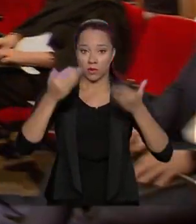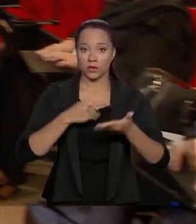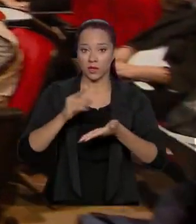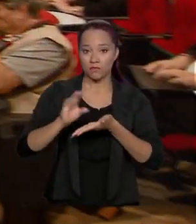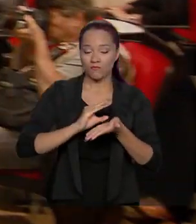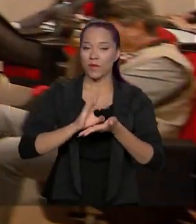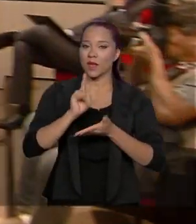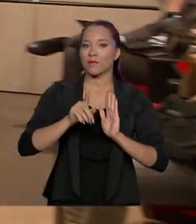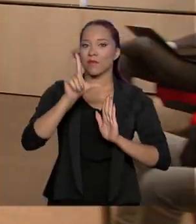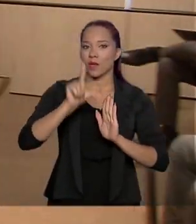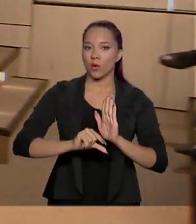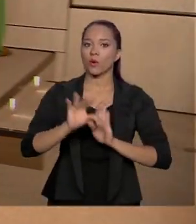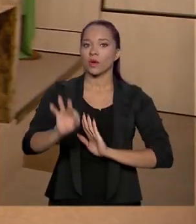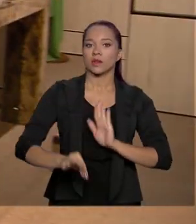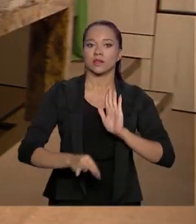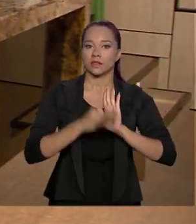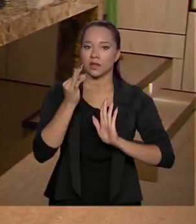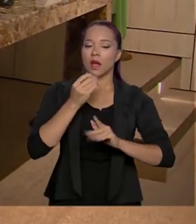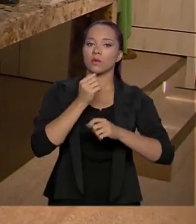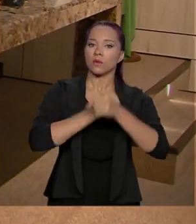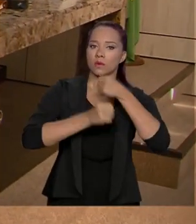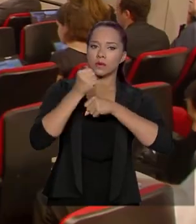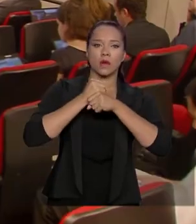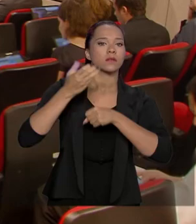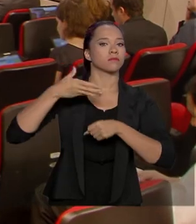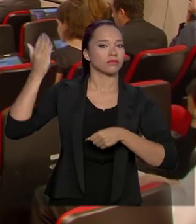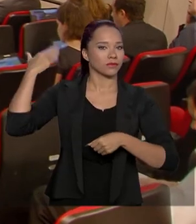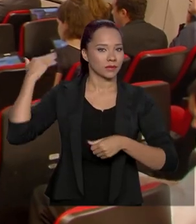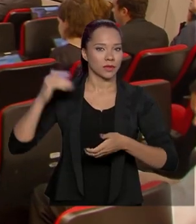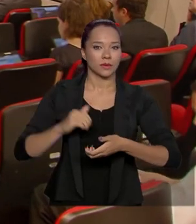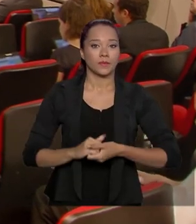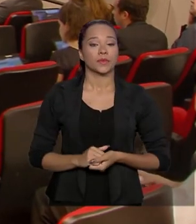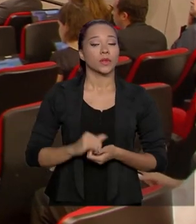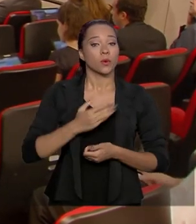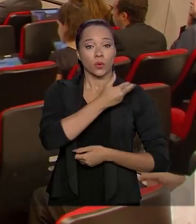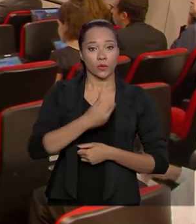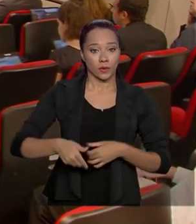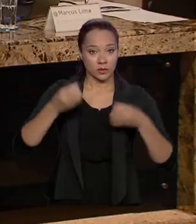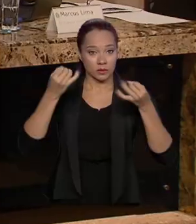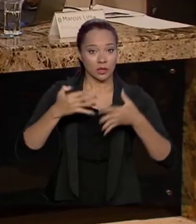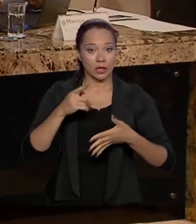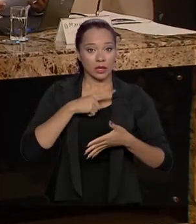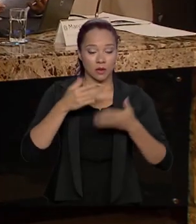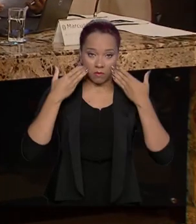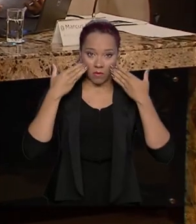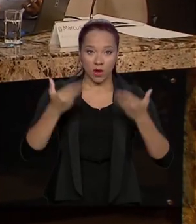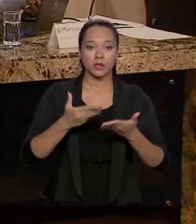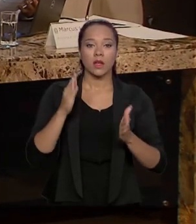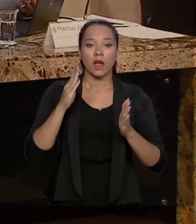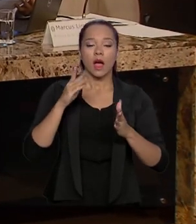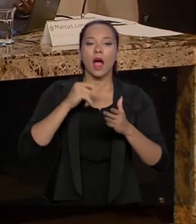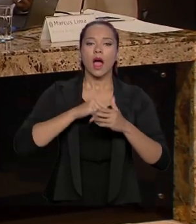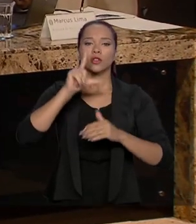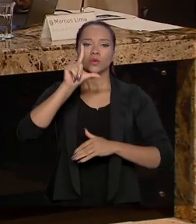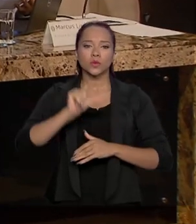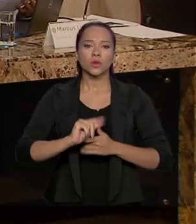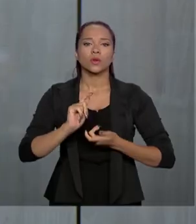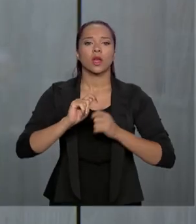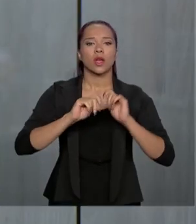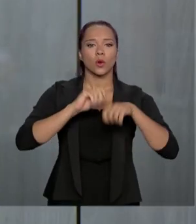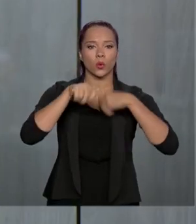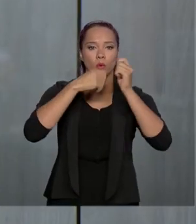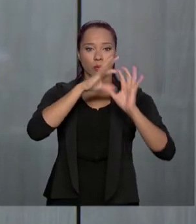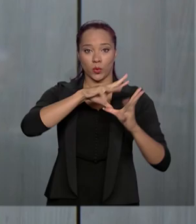foi menor do que o registrado em anos anteriores. Segundo o governo, essa queda reflete o desaquecimento da economia mundial.